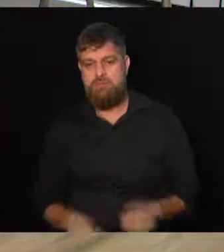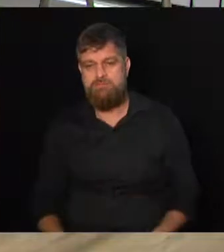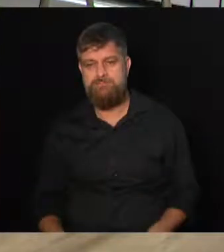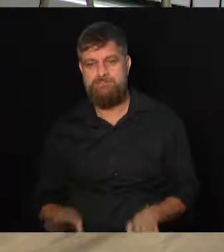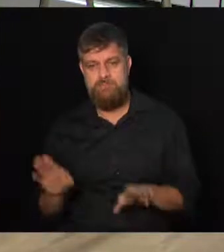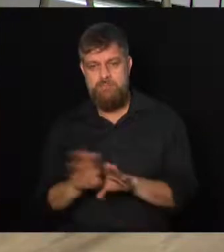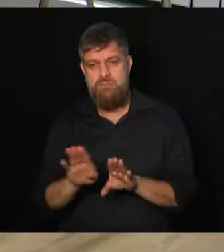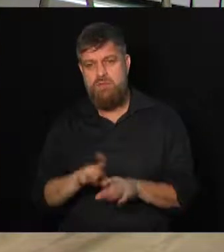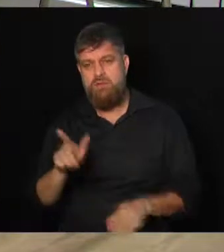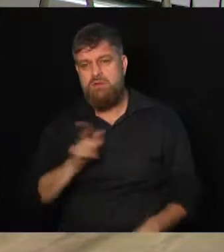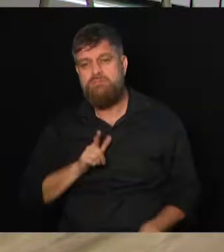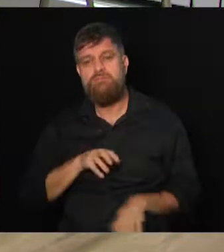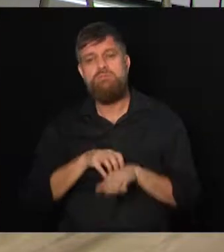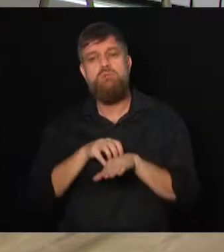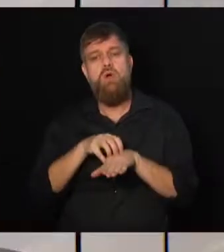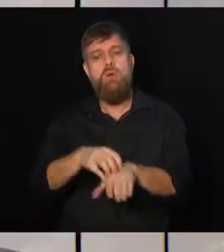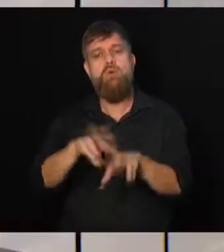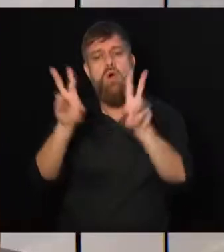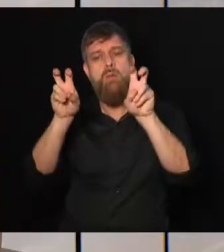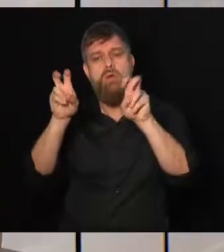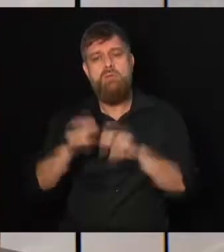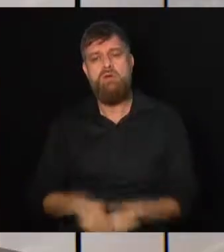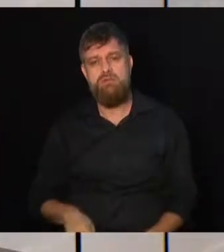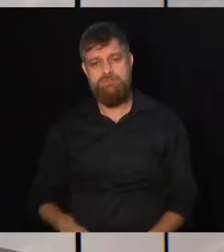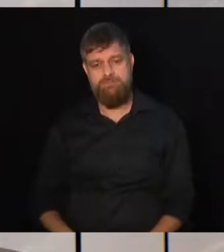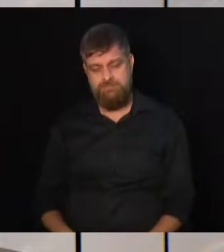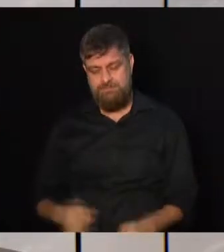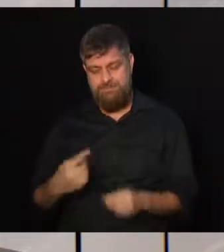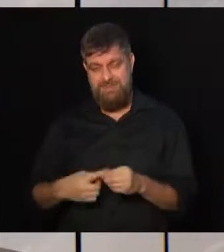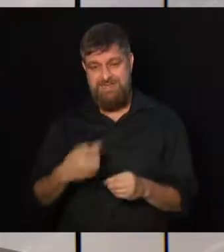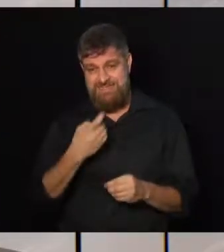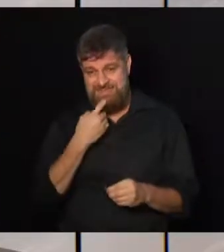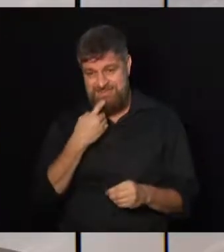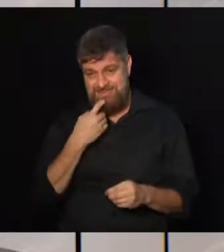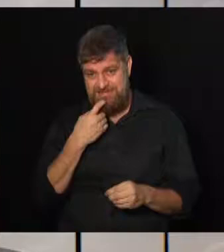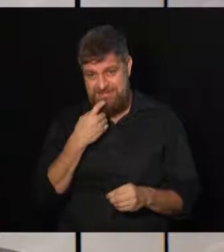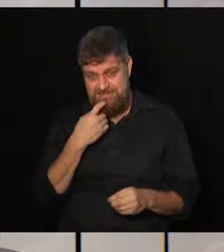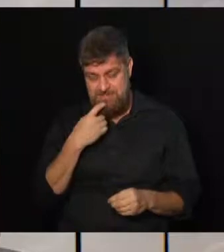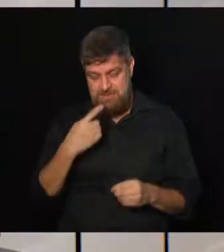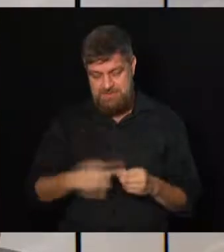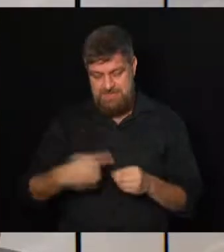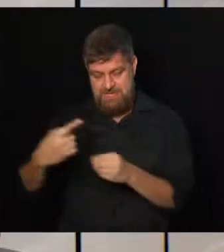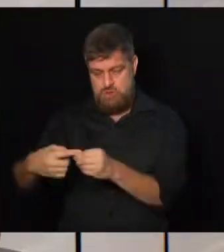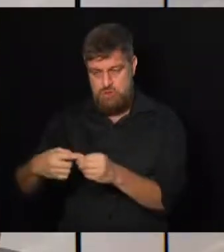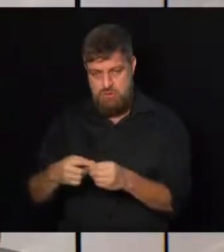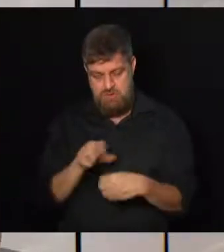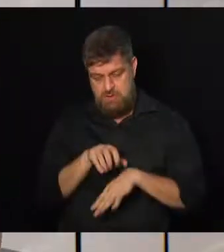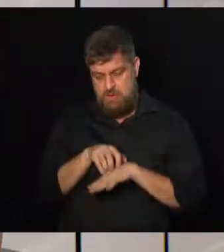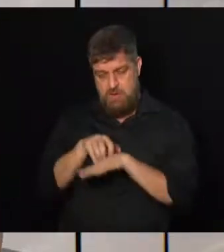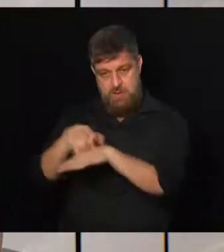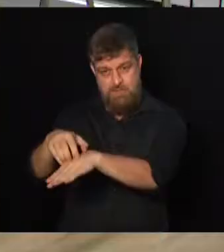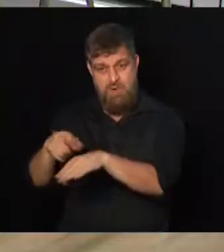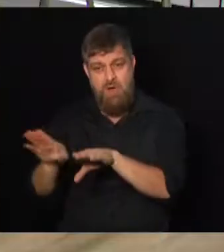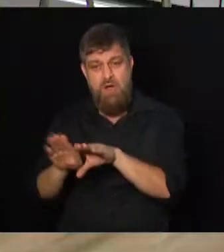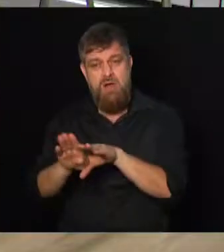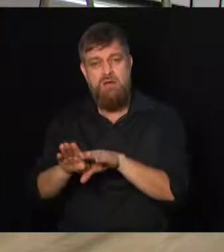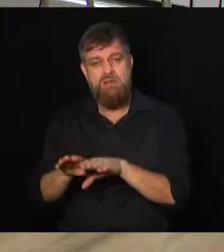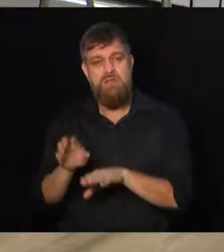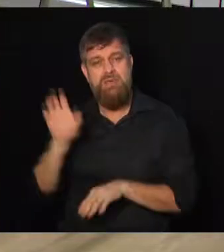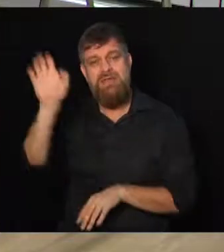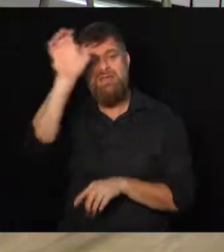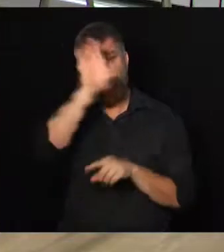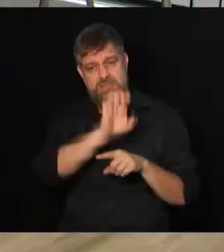falando sobre transporte municipal, estadual e interestadual. Vereador Jorge, você sabe se Campinas a